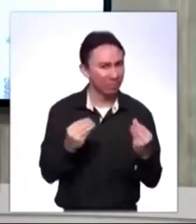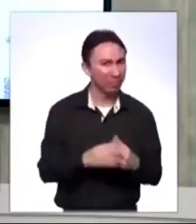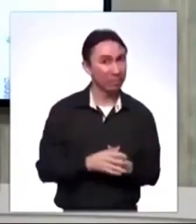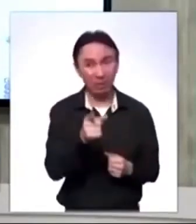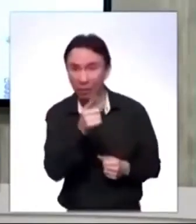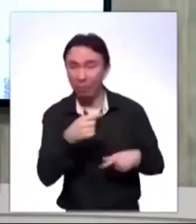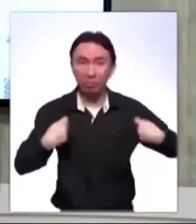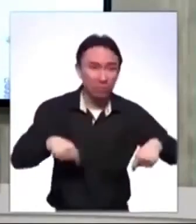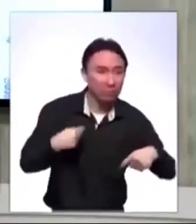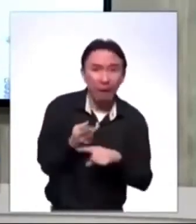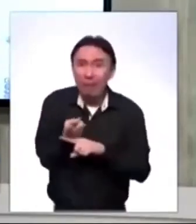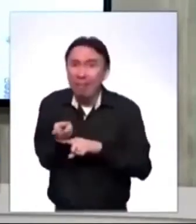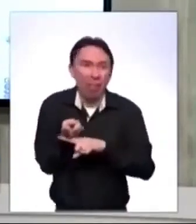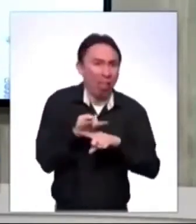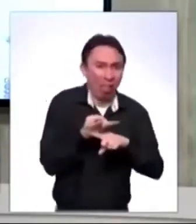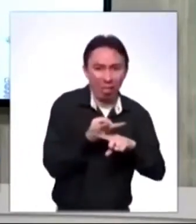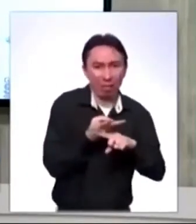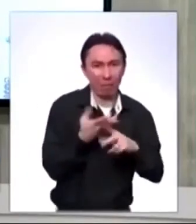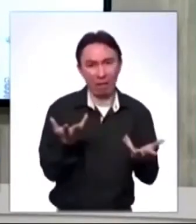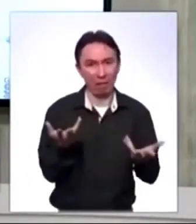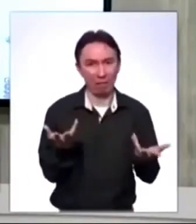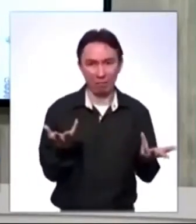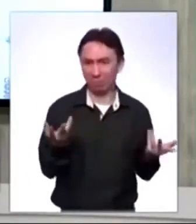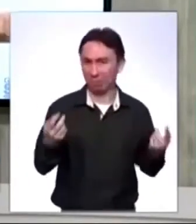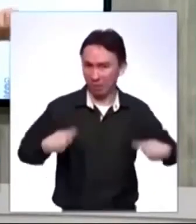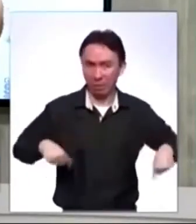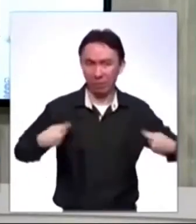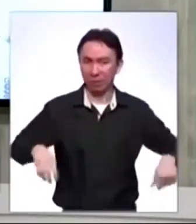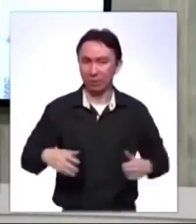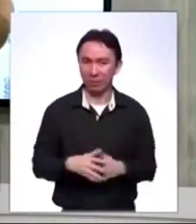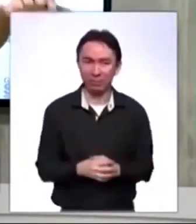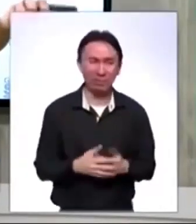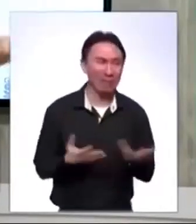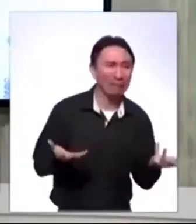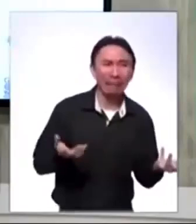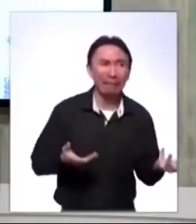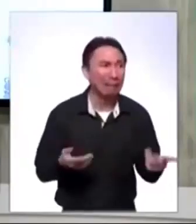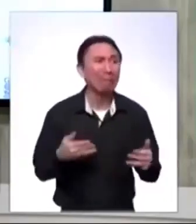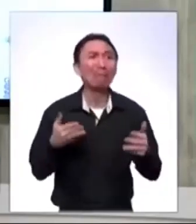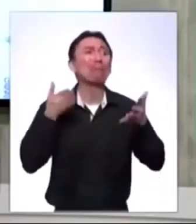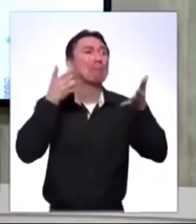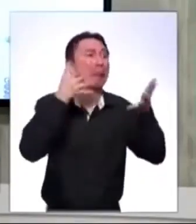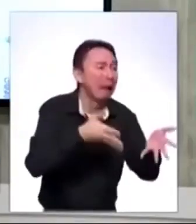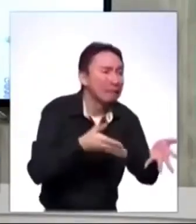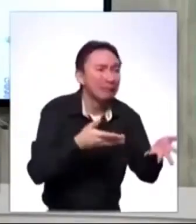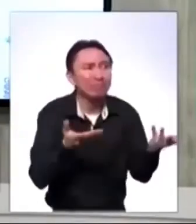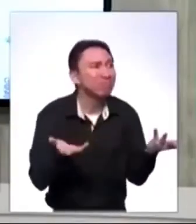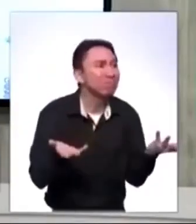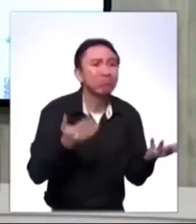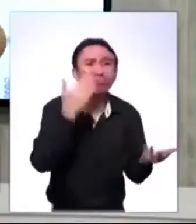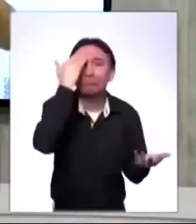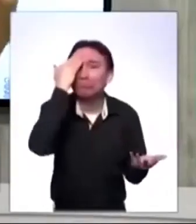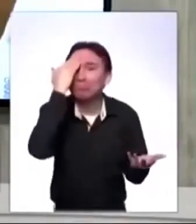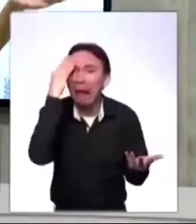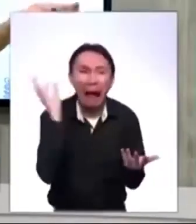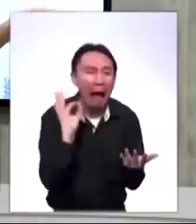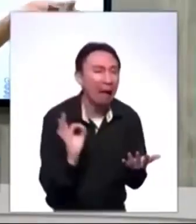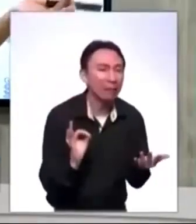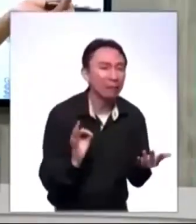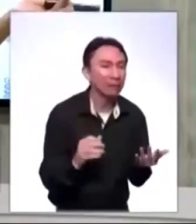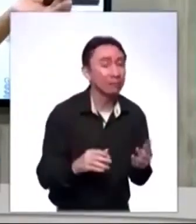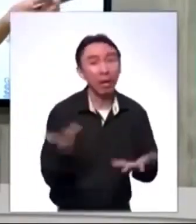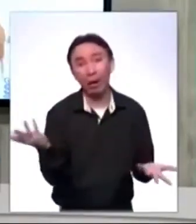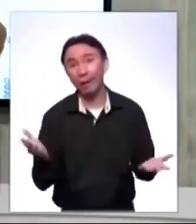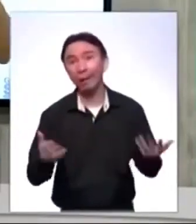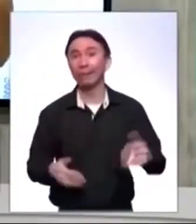ir atrás, né? Não vem tudo de mão beijada. Tudo bem? Se a gente... E a arte, mas eu não sabe, eu vou lá e não entendo nada. Bebê, assim é com a arte. Nem todo mundo entende tudo na